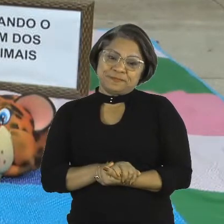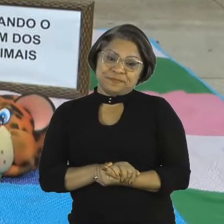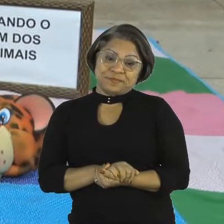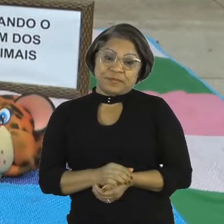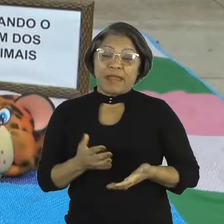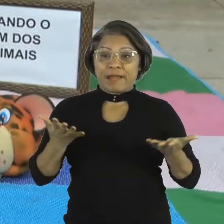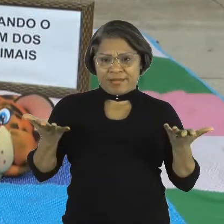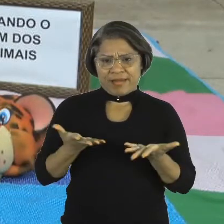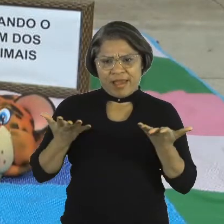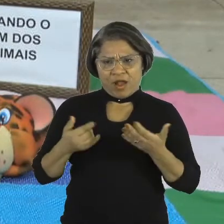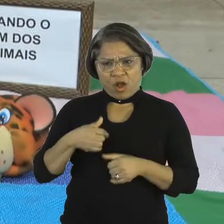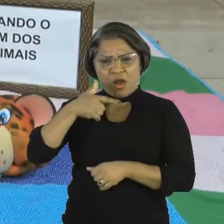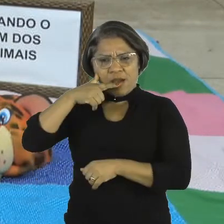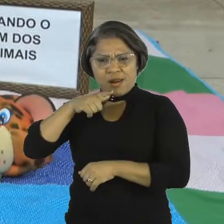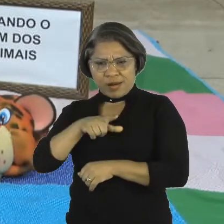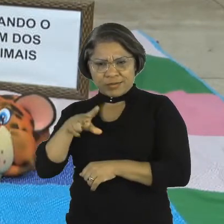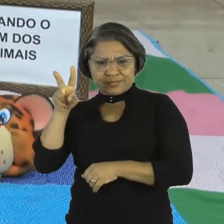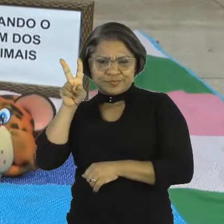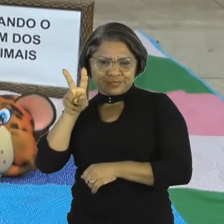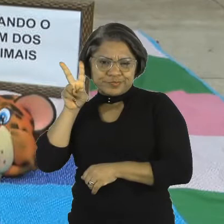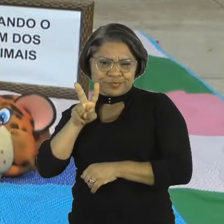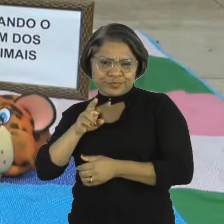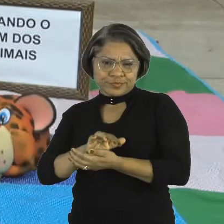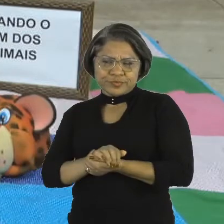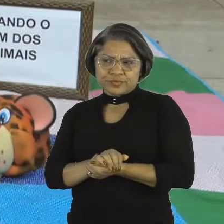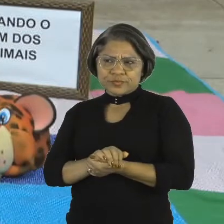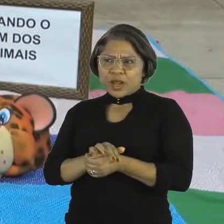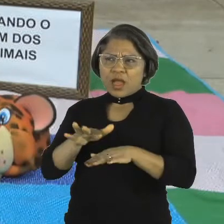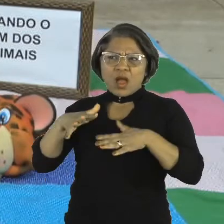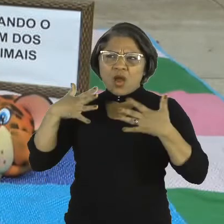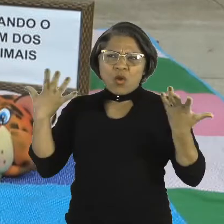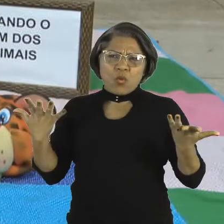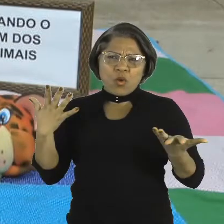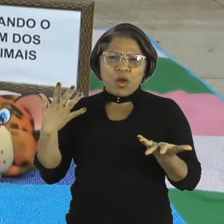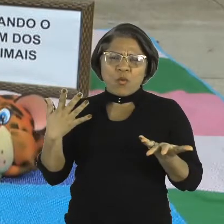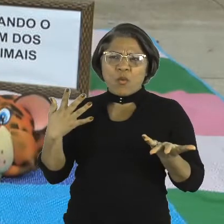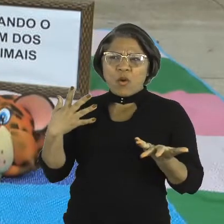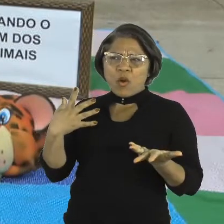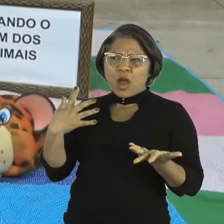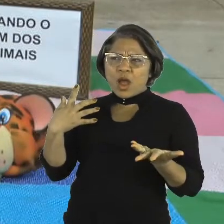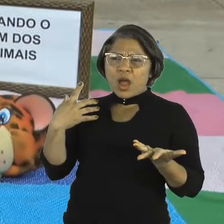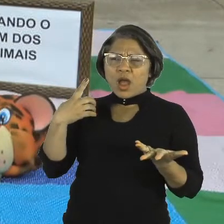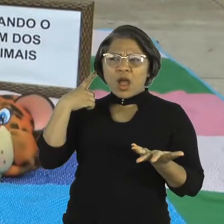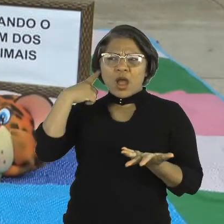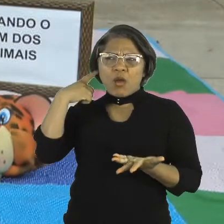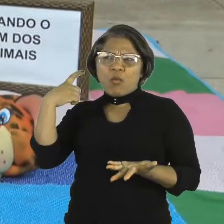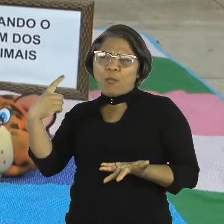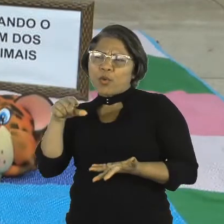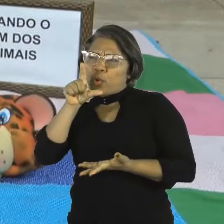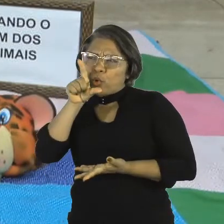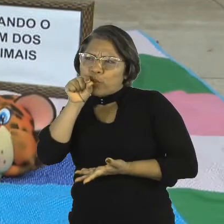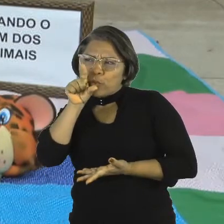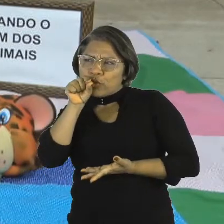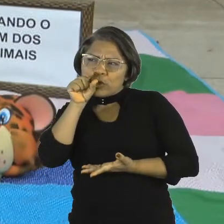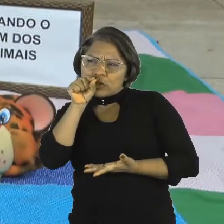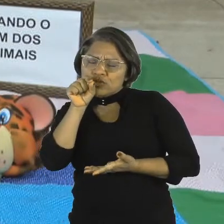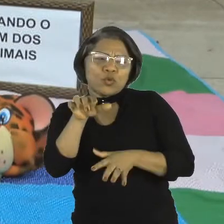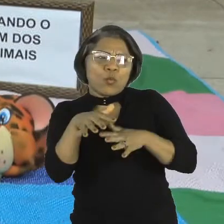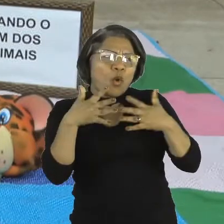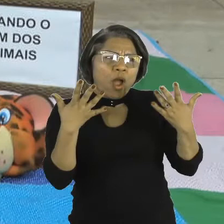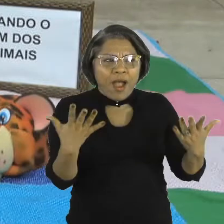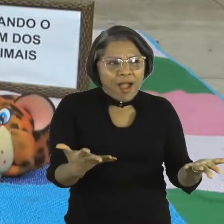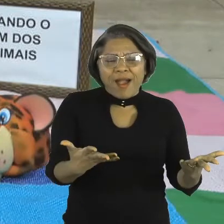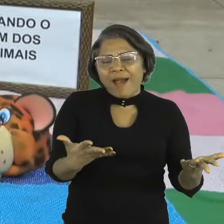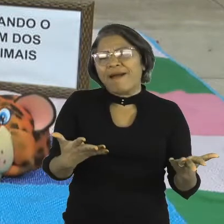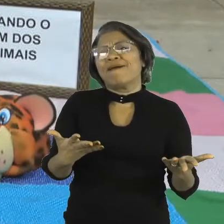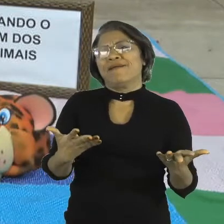consegue lembrar qual o som que o pintinho faz? E aí, se ele não lembrar do som do pintinho, você pode